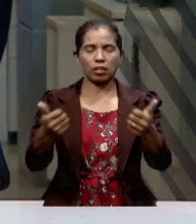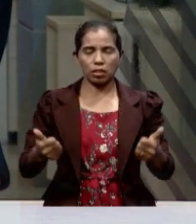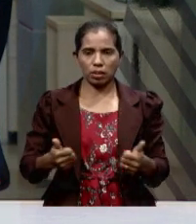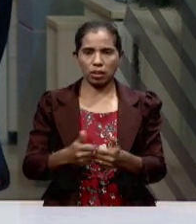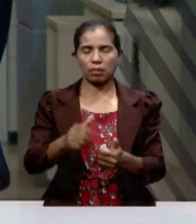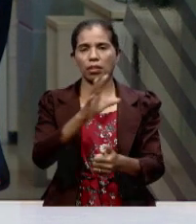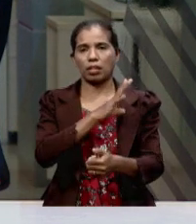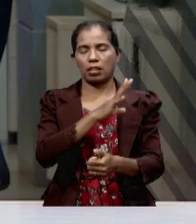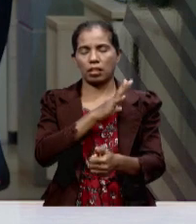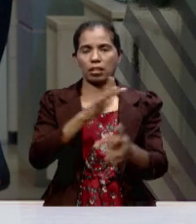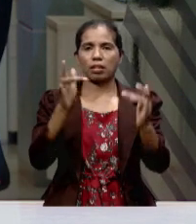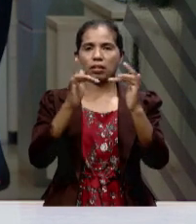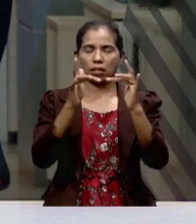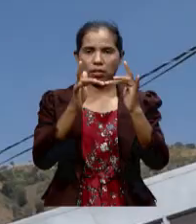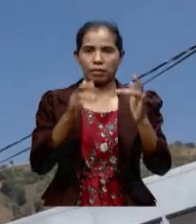internet.